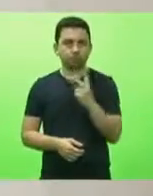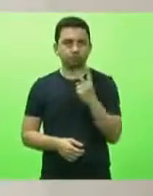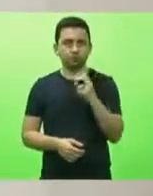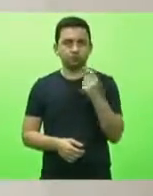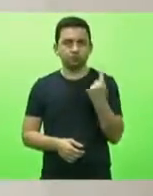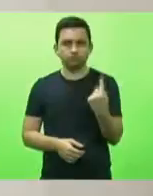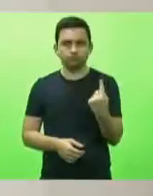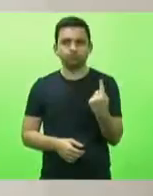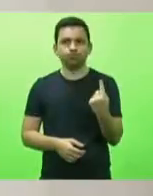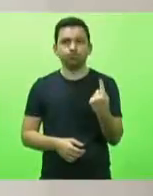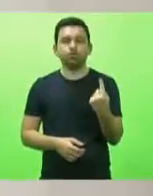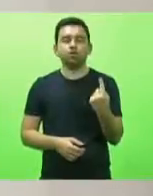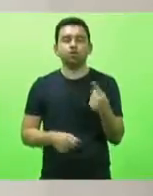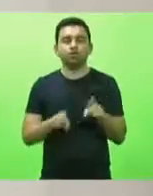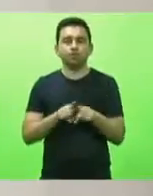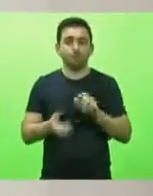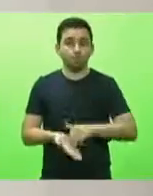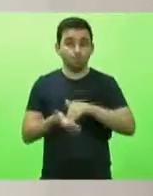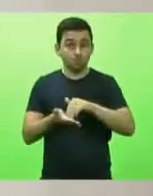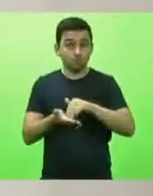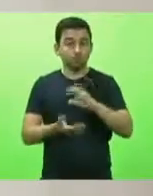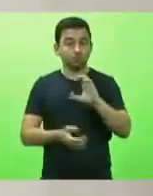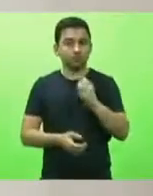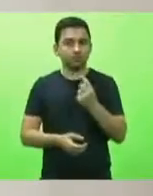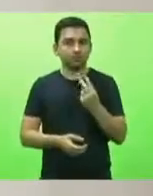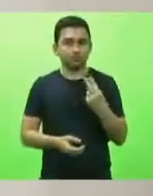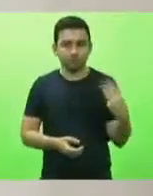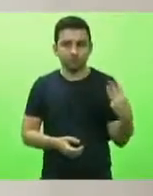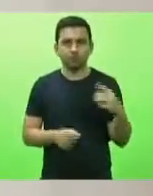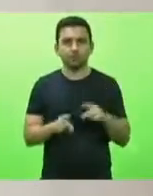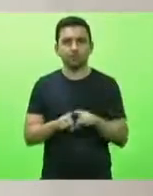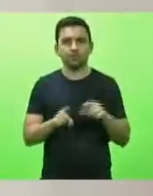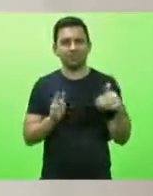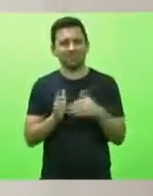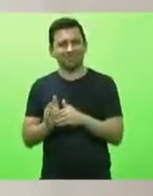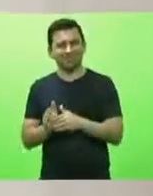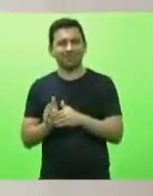039/2021. As moções números 023 a